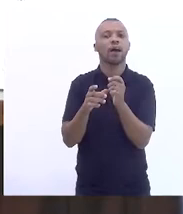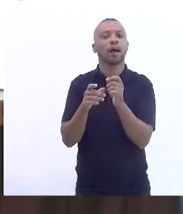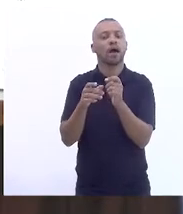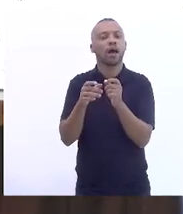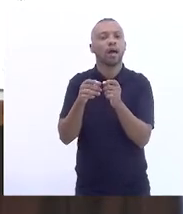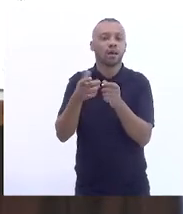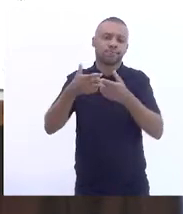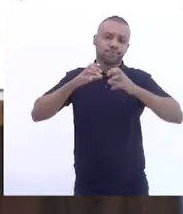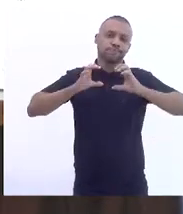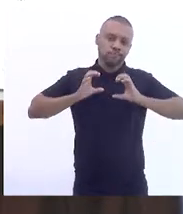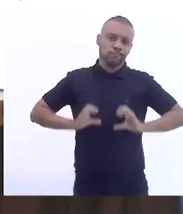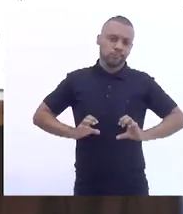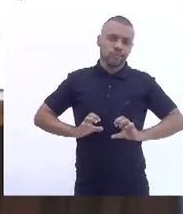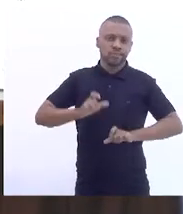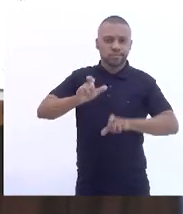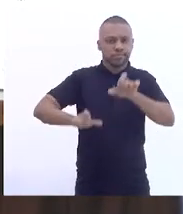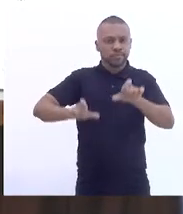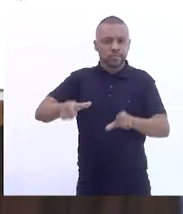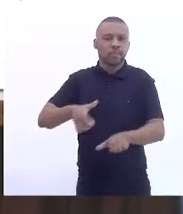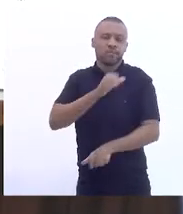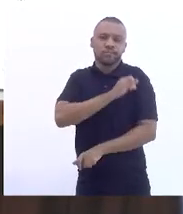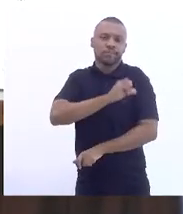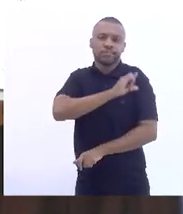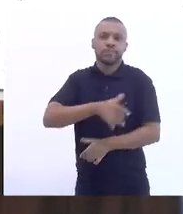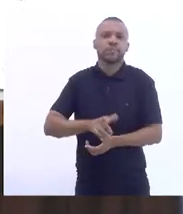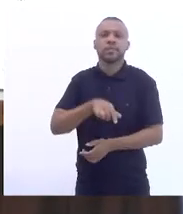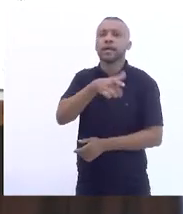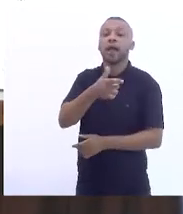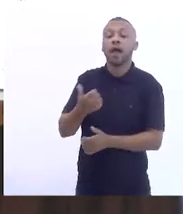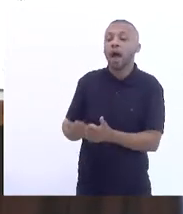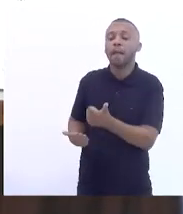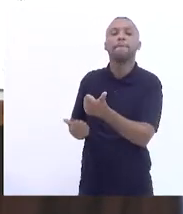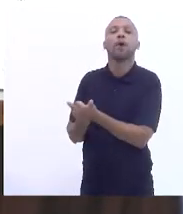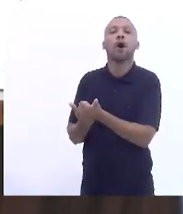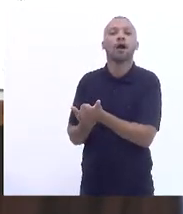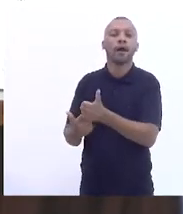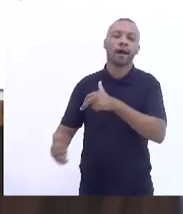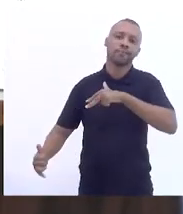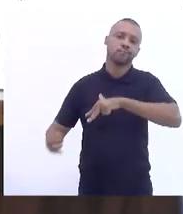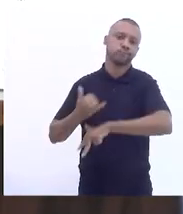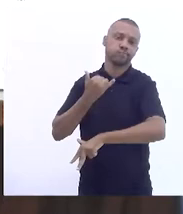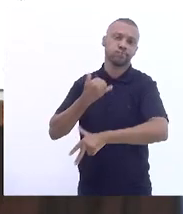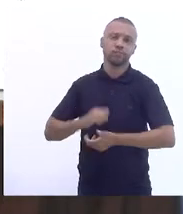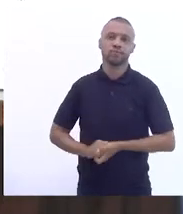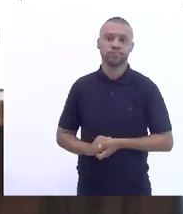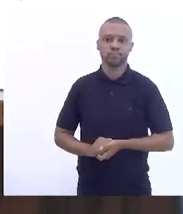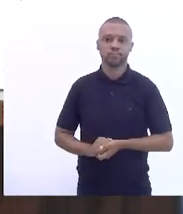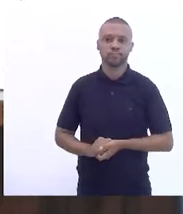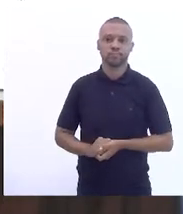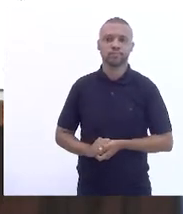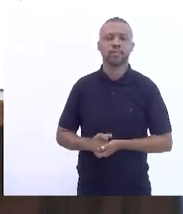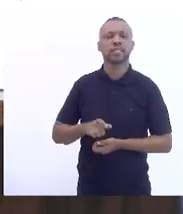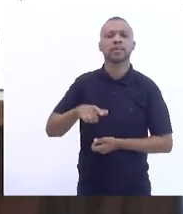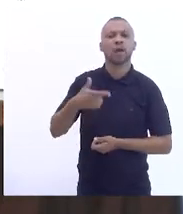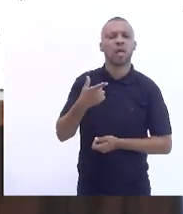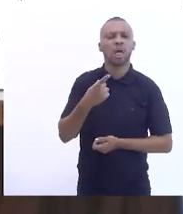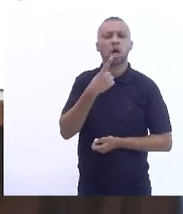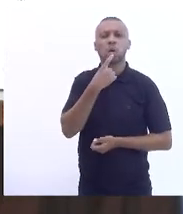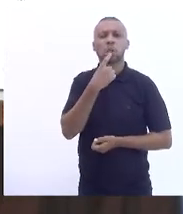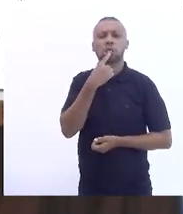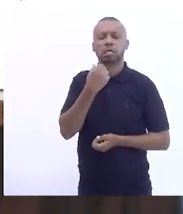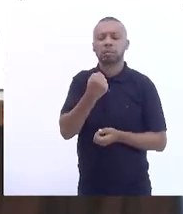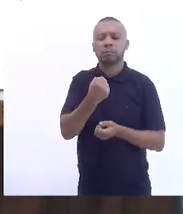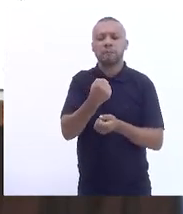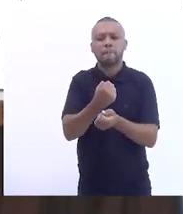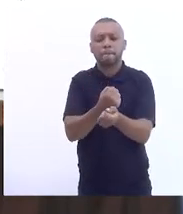como um todo Quem faz o socorro das vítimas quem quem lava o sangue que ficam nos